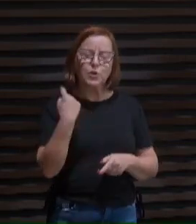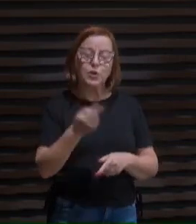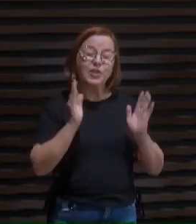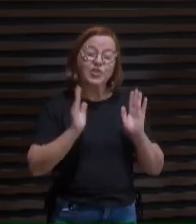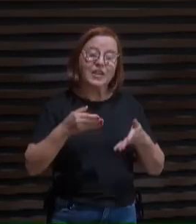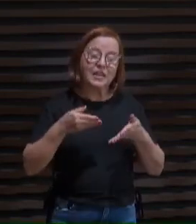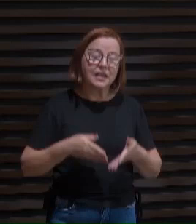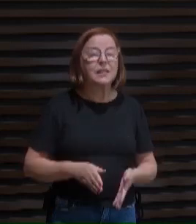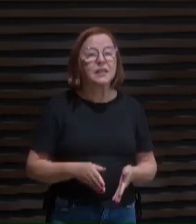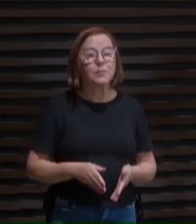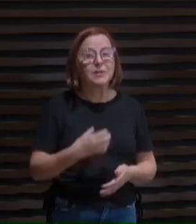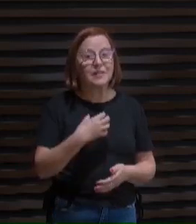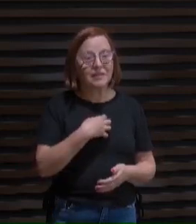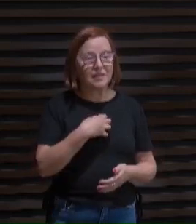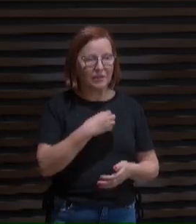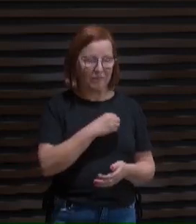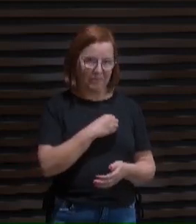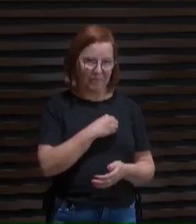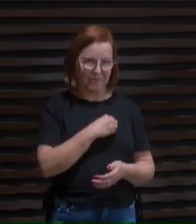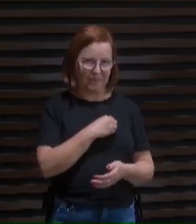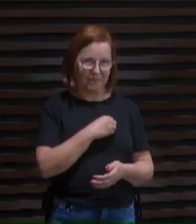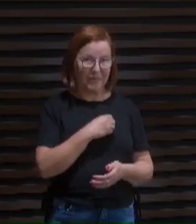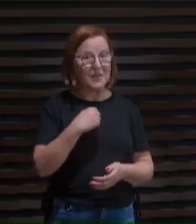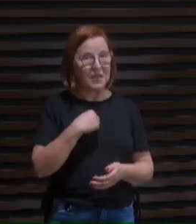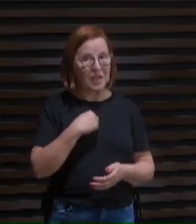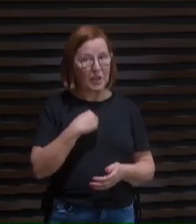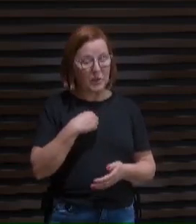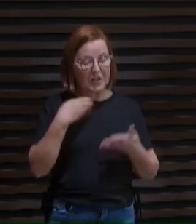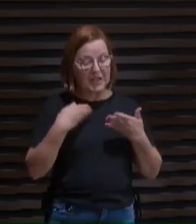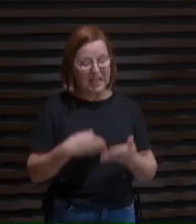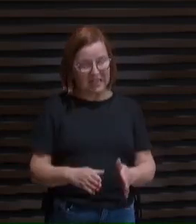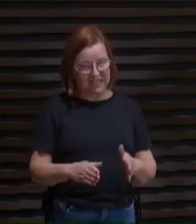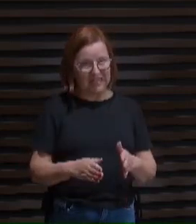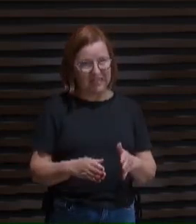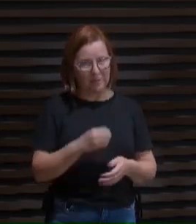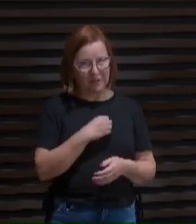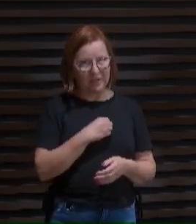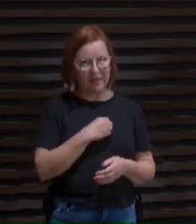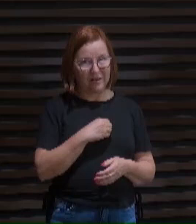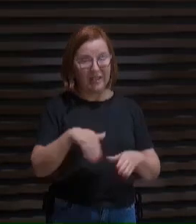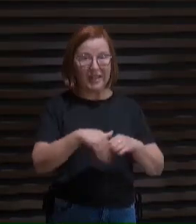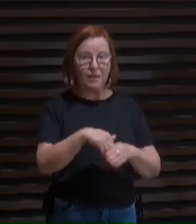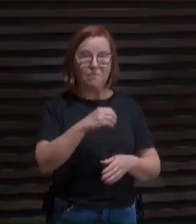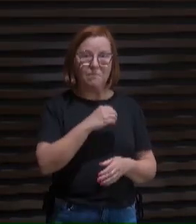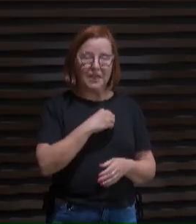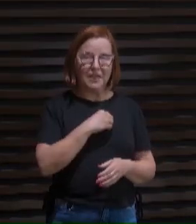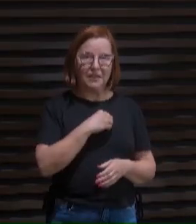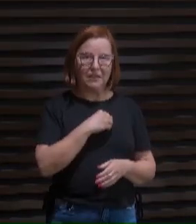Em pecado. Eis que eu nasci na iniquidade e em pecado